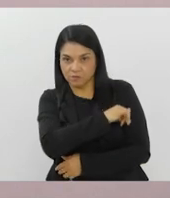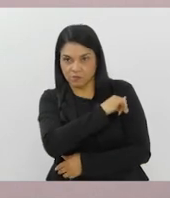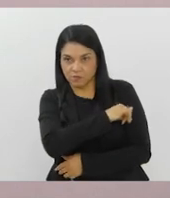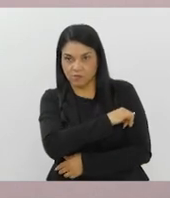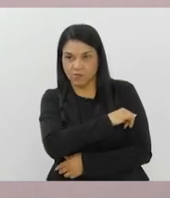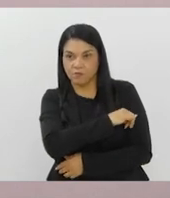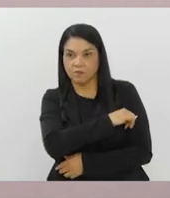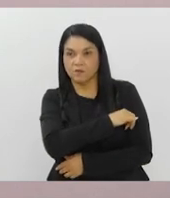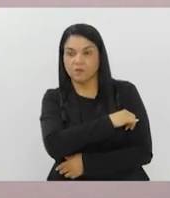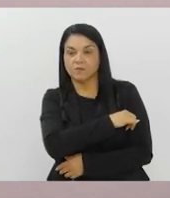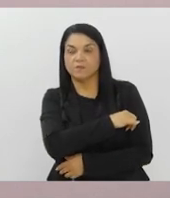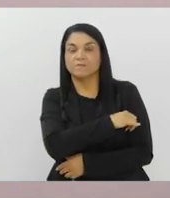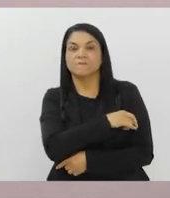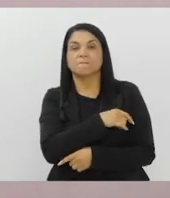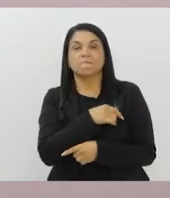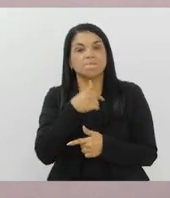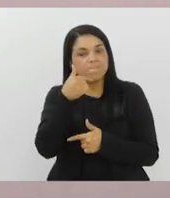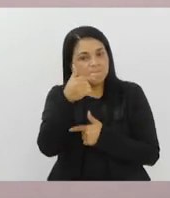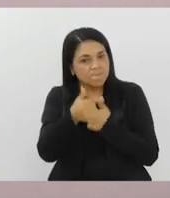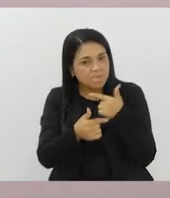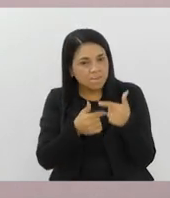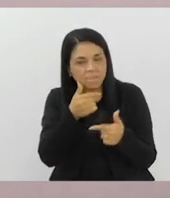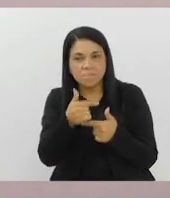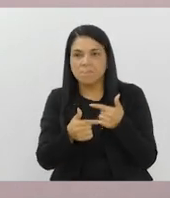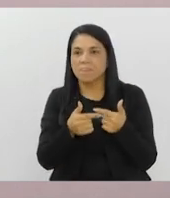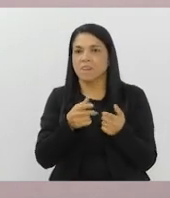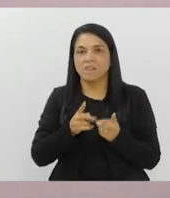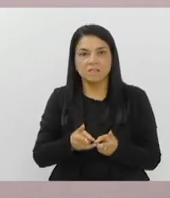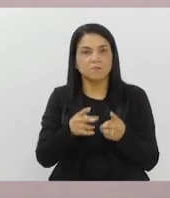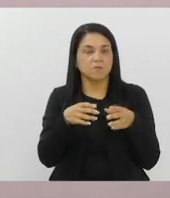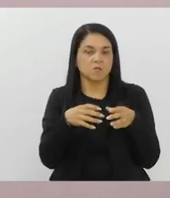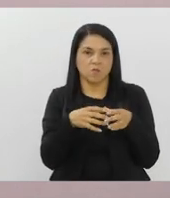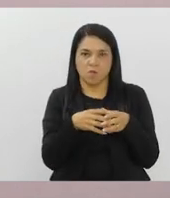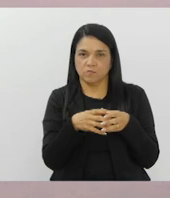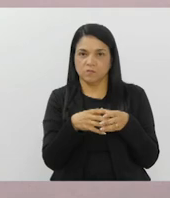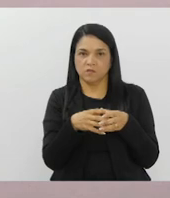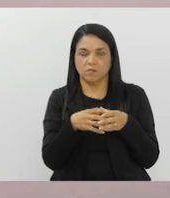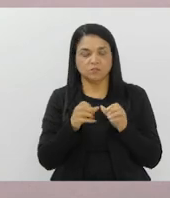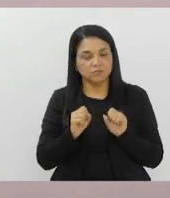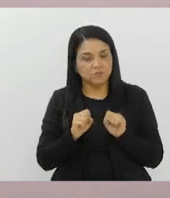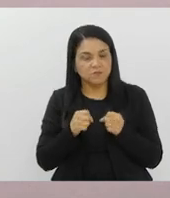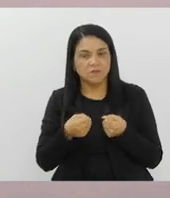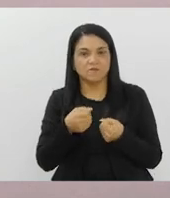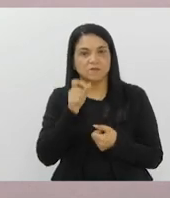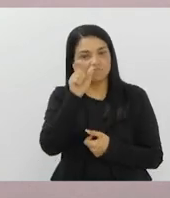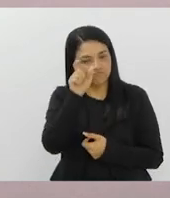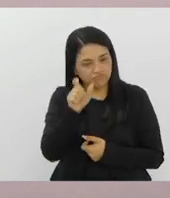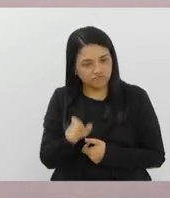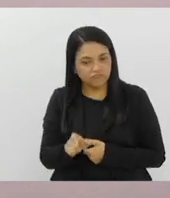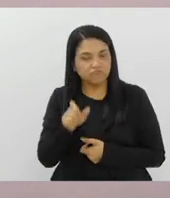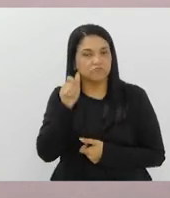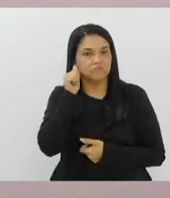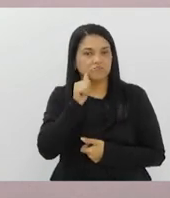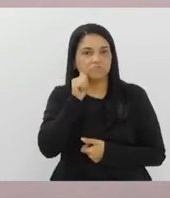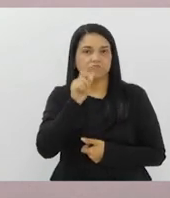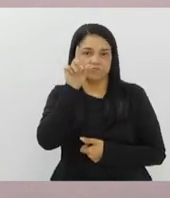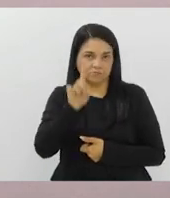a gente tem feito isso constantemente a partir da Comissão de Defesa dos Direitos da Mulher. Nós